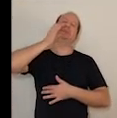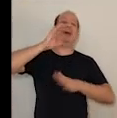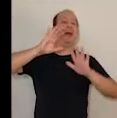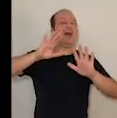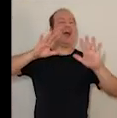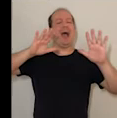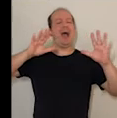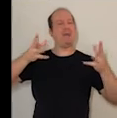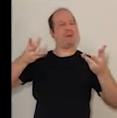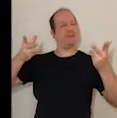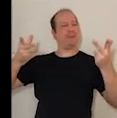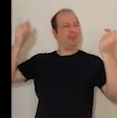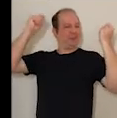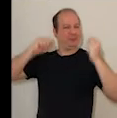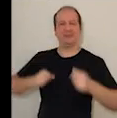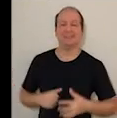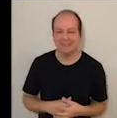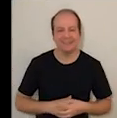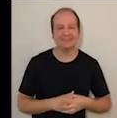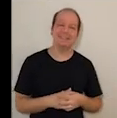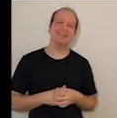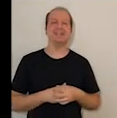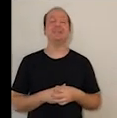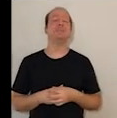Estupendo! Mais um.